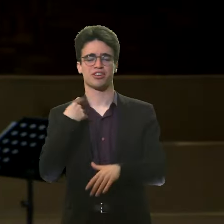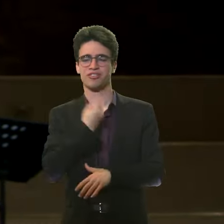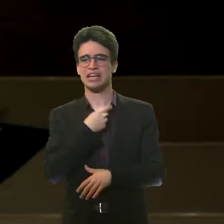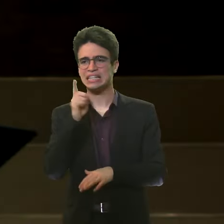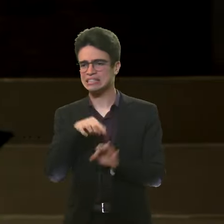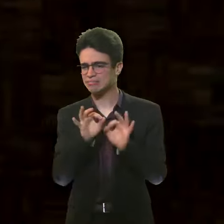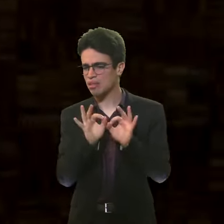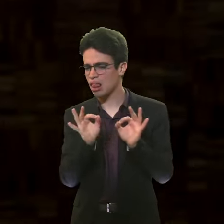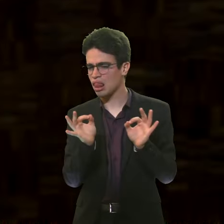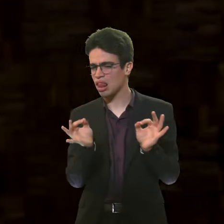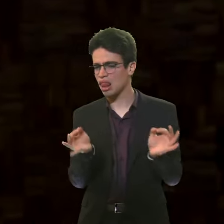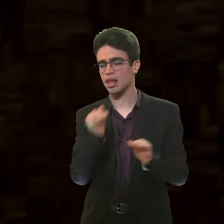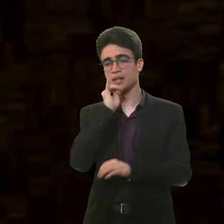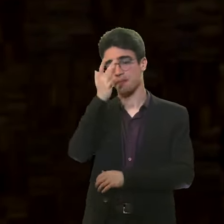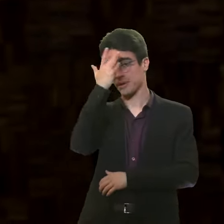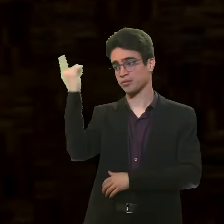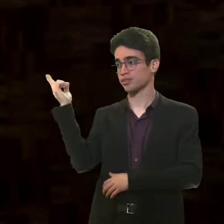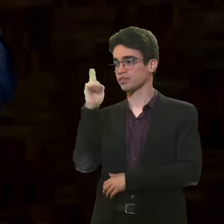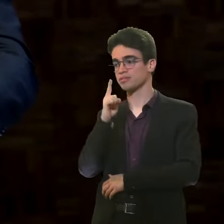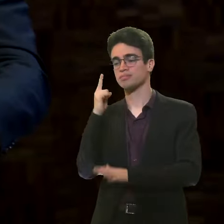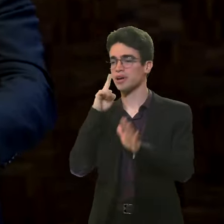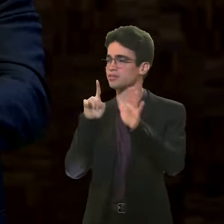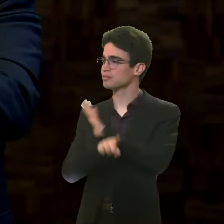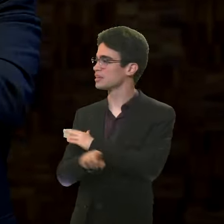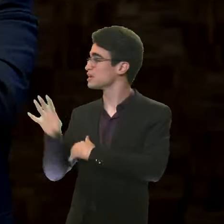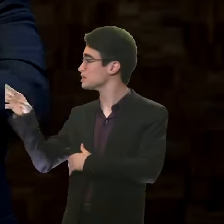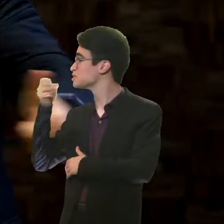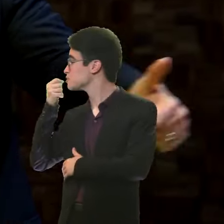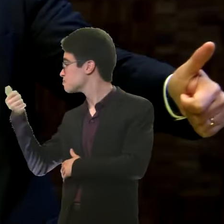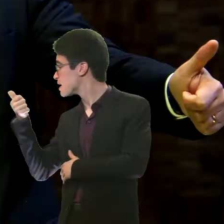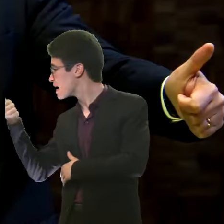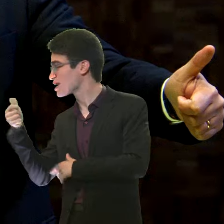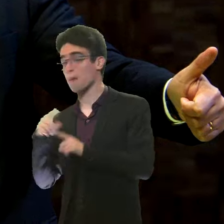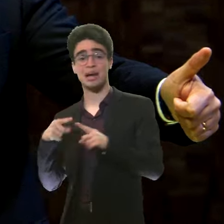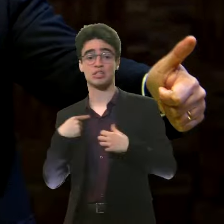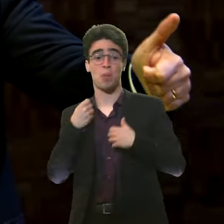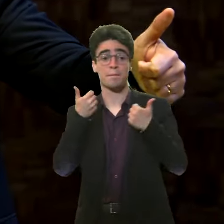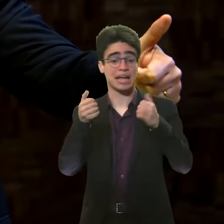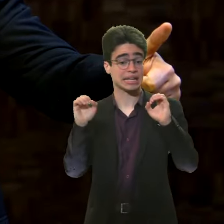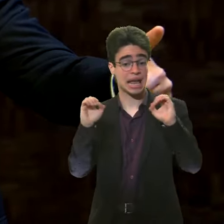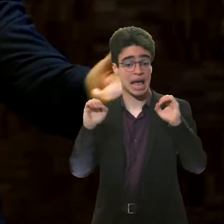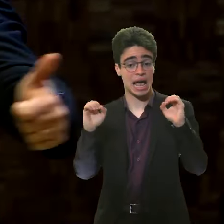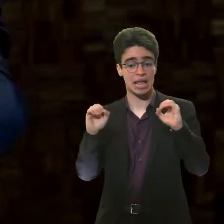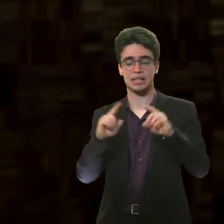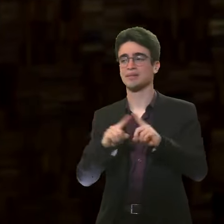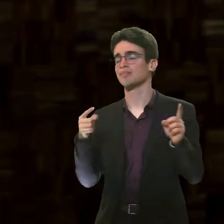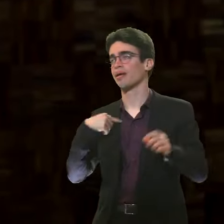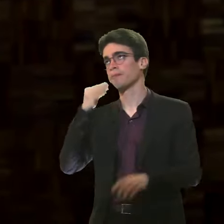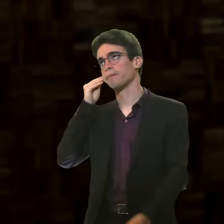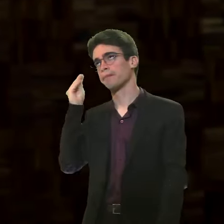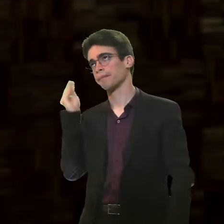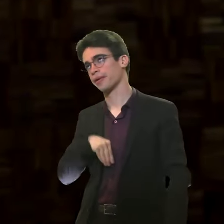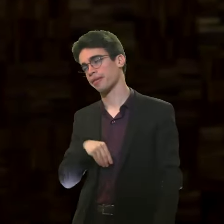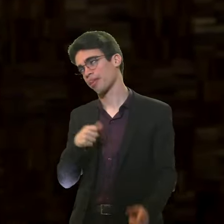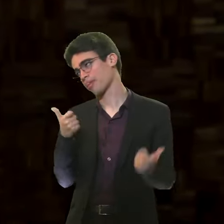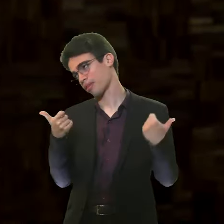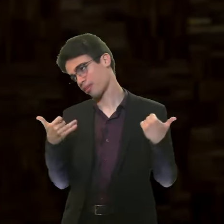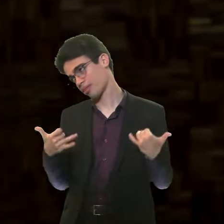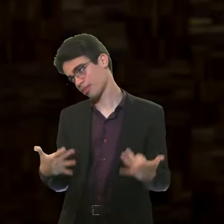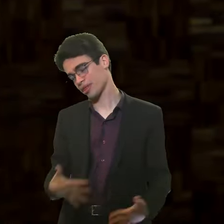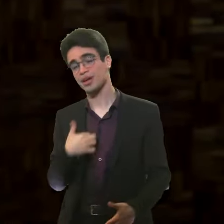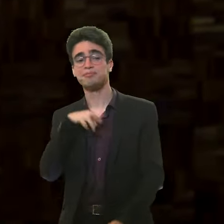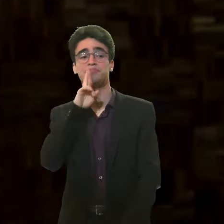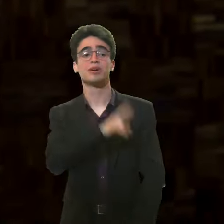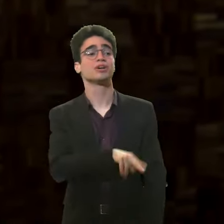você, de alguém chegar e falar assim, e aí, tudo bem? E você não está bem, mas você está com preguiça de explicar. O que